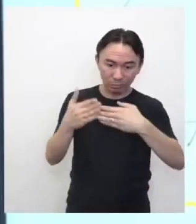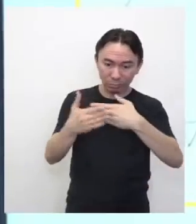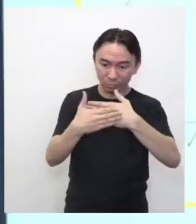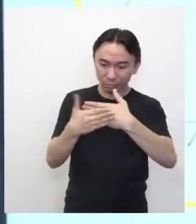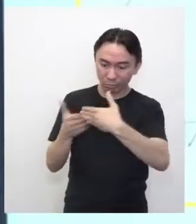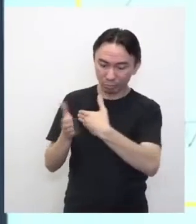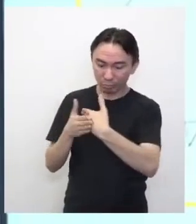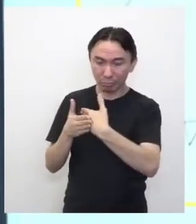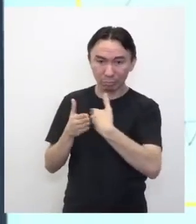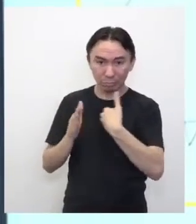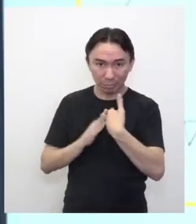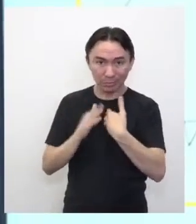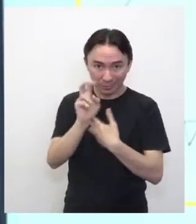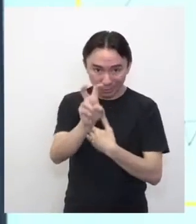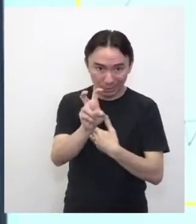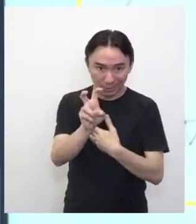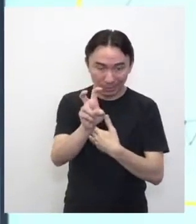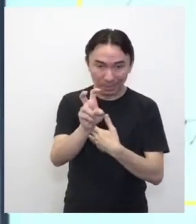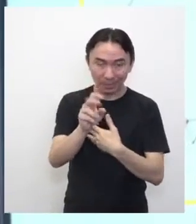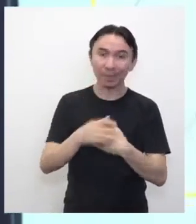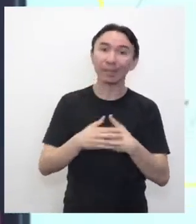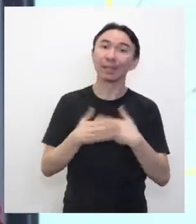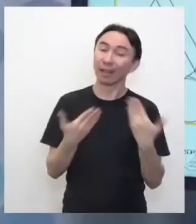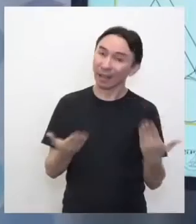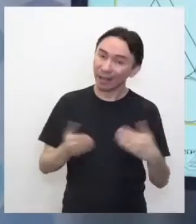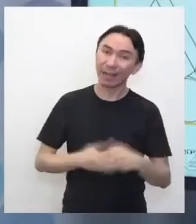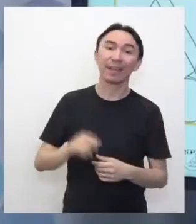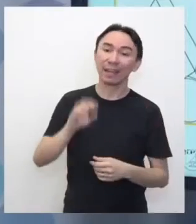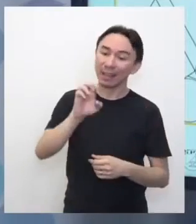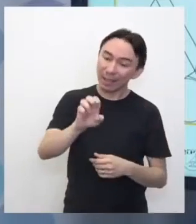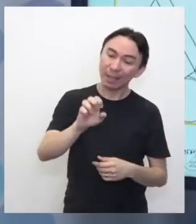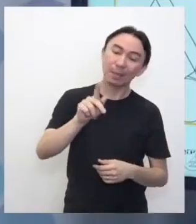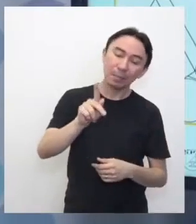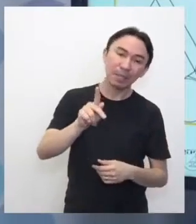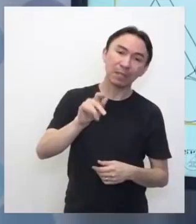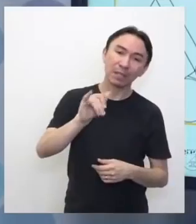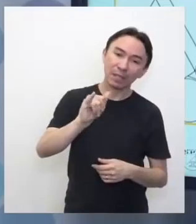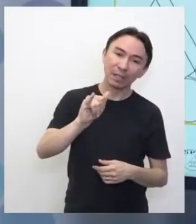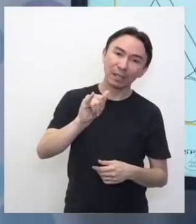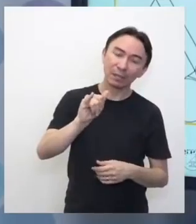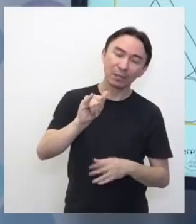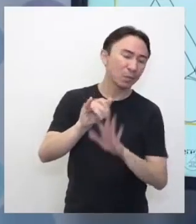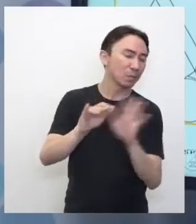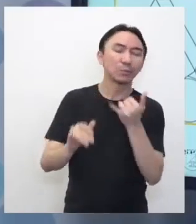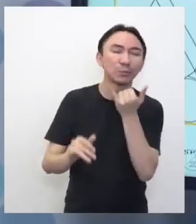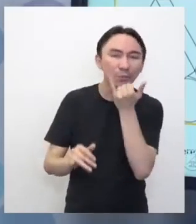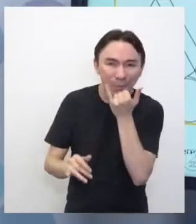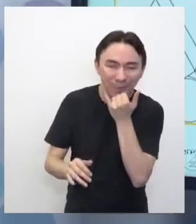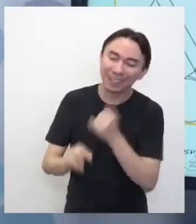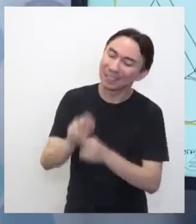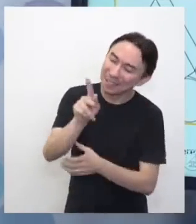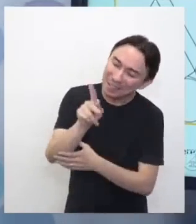prisma de base heptagonal. Opa, pentagonal.